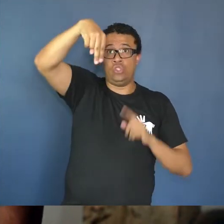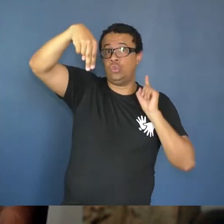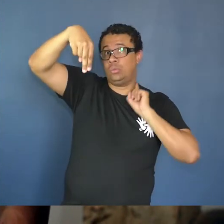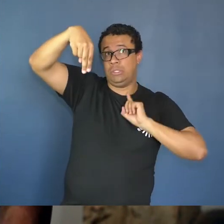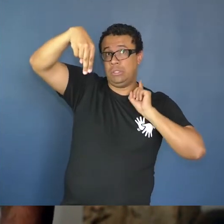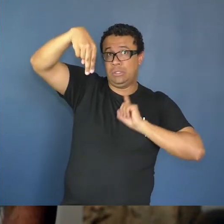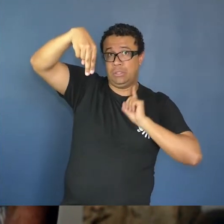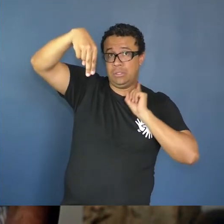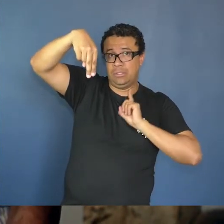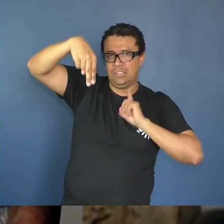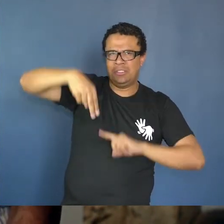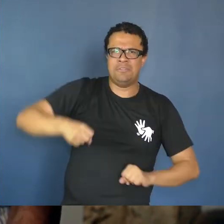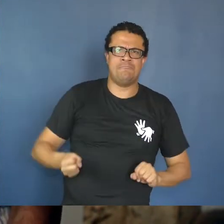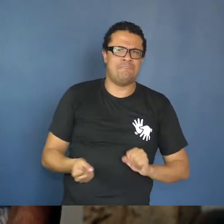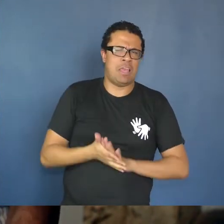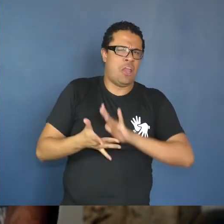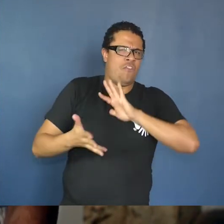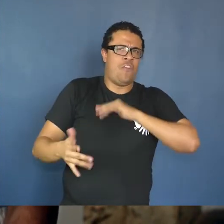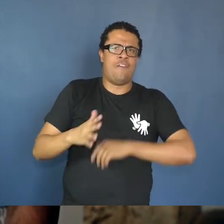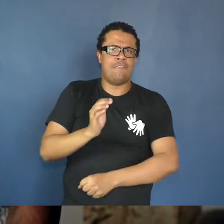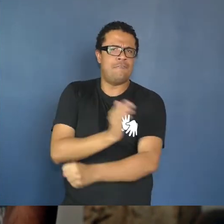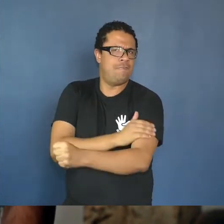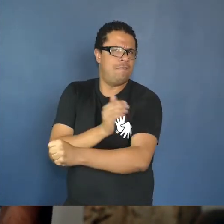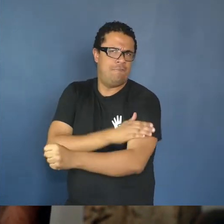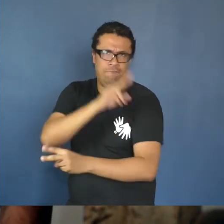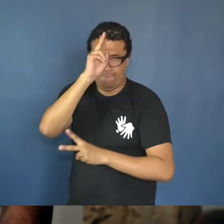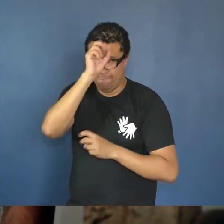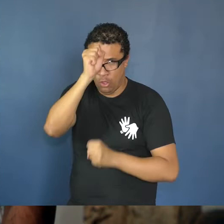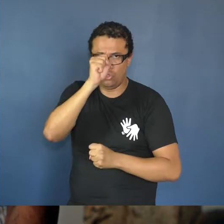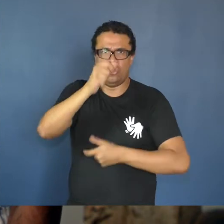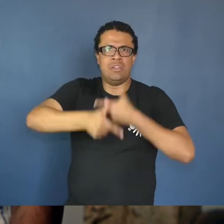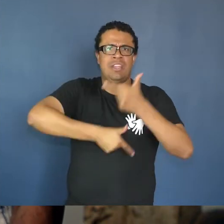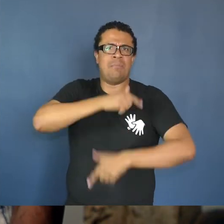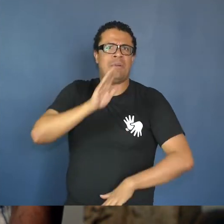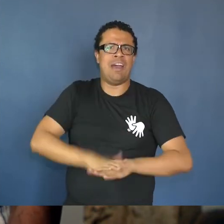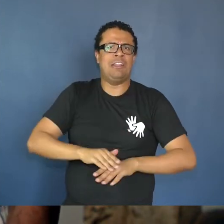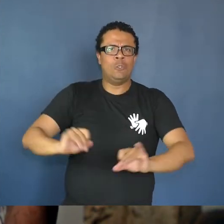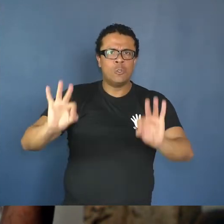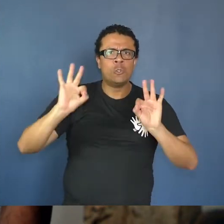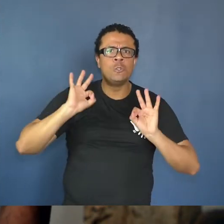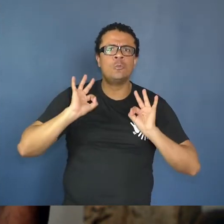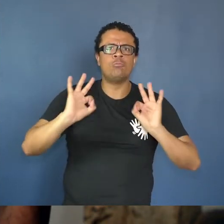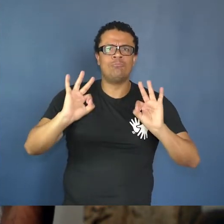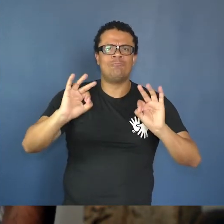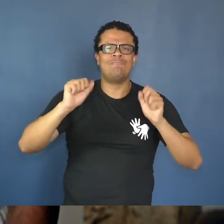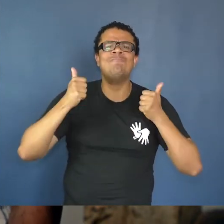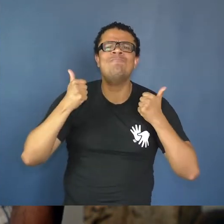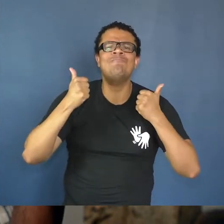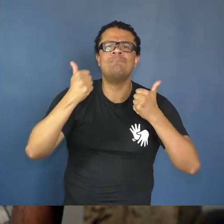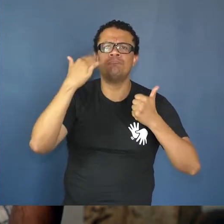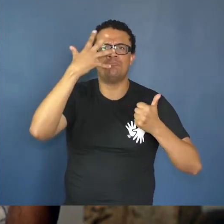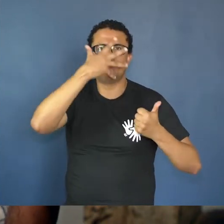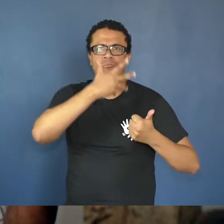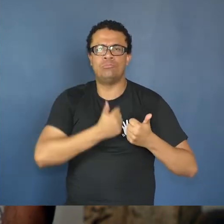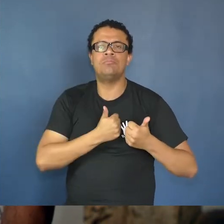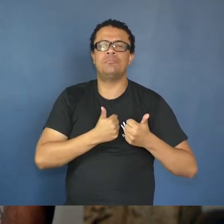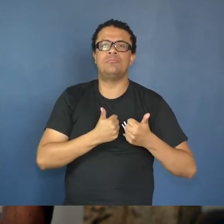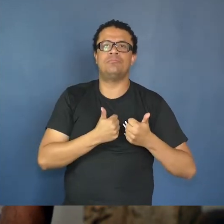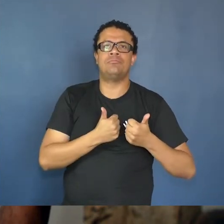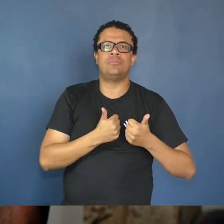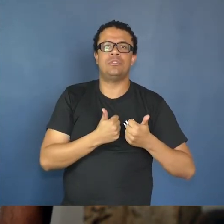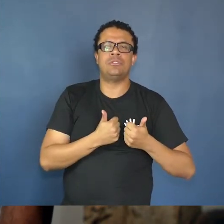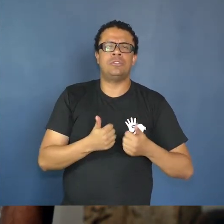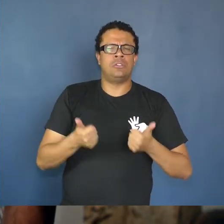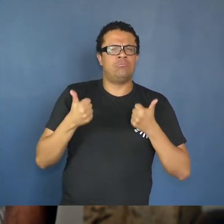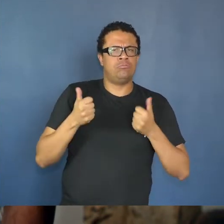Vale de Jequitinhonha, tá? Maravilhosa, forte, que tem um trabalho único. O trabalho da Lira é um trabalho único, um